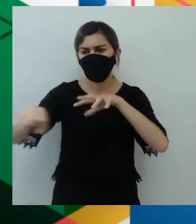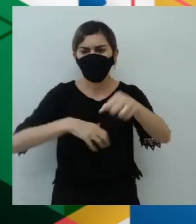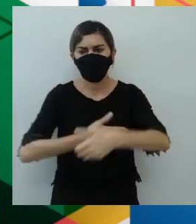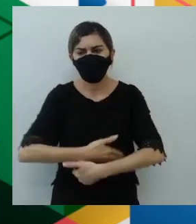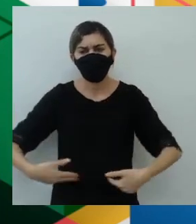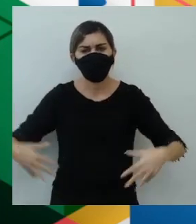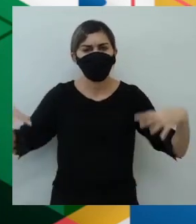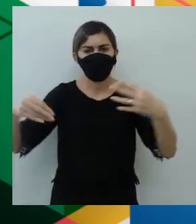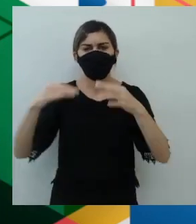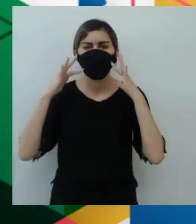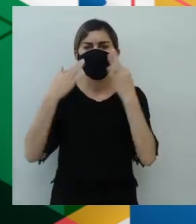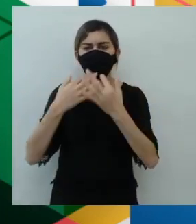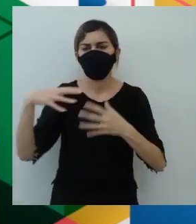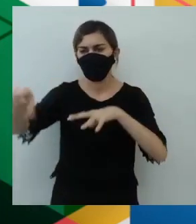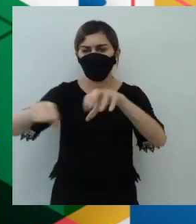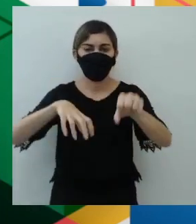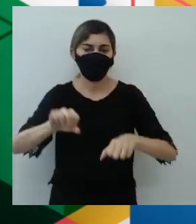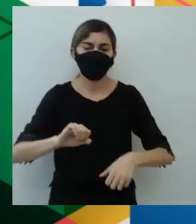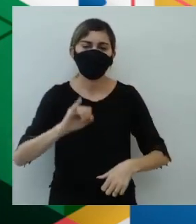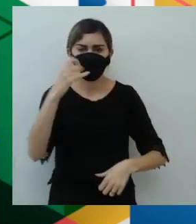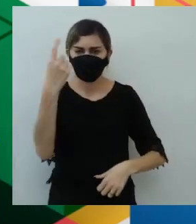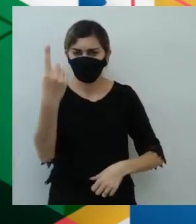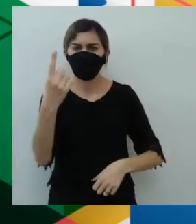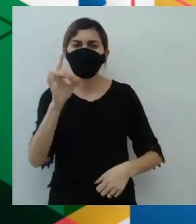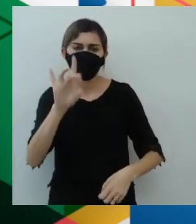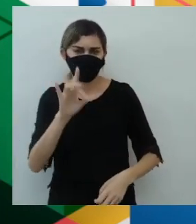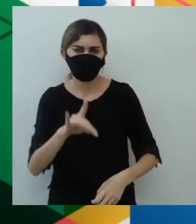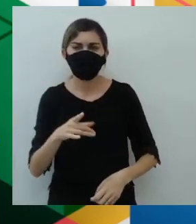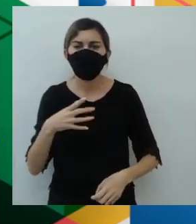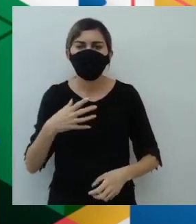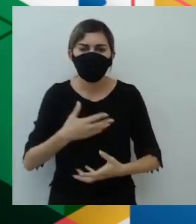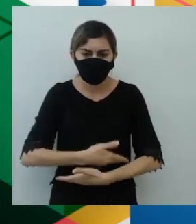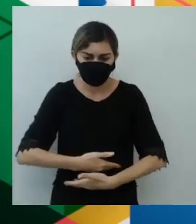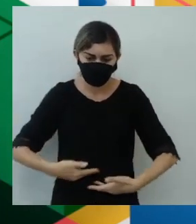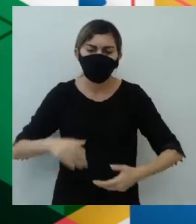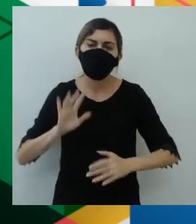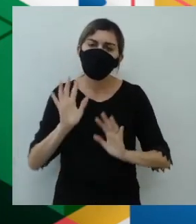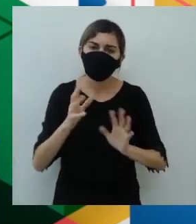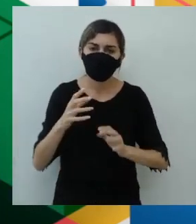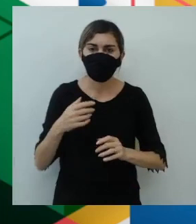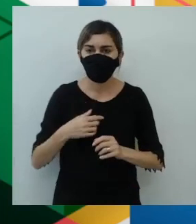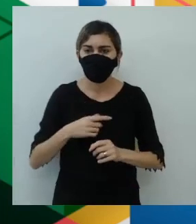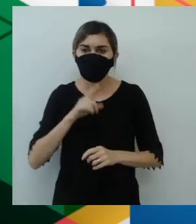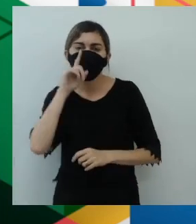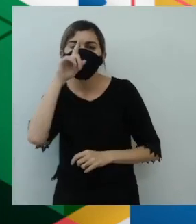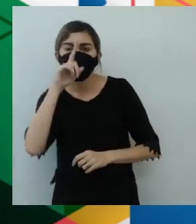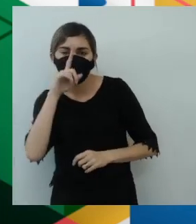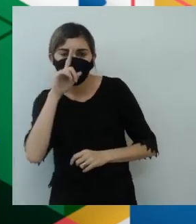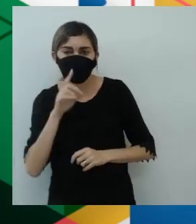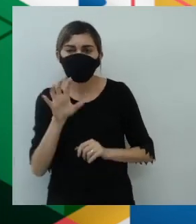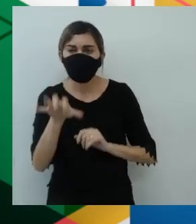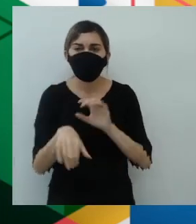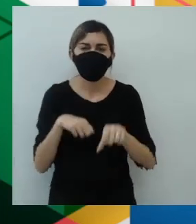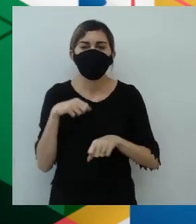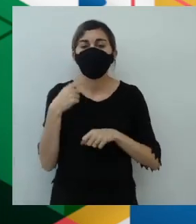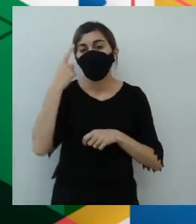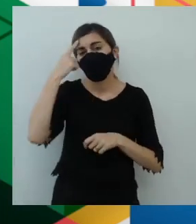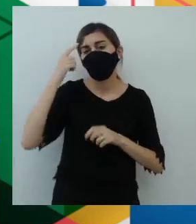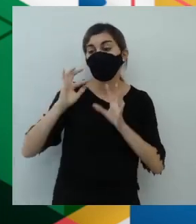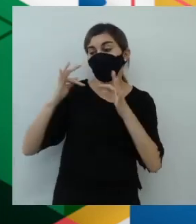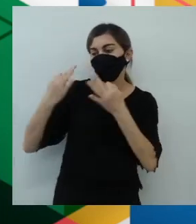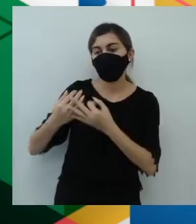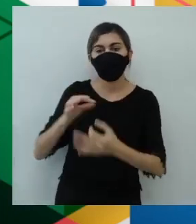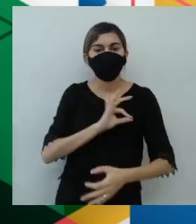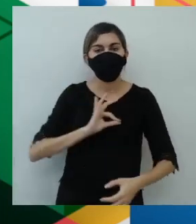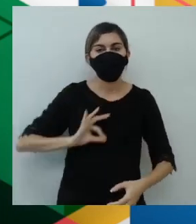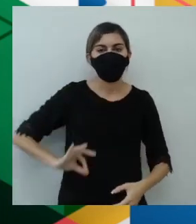de toda a família. Ora, se um só apetite já nos faz tanto mal, o que será quando forem